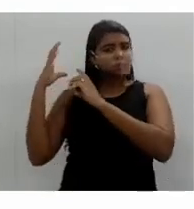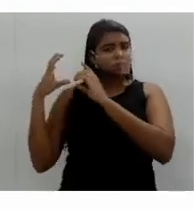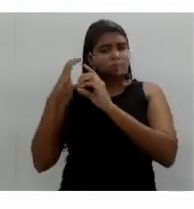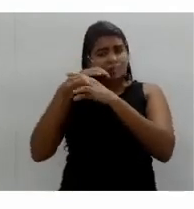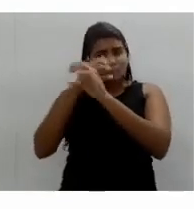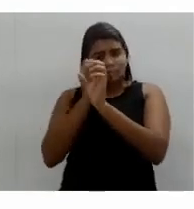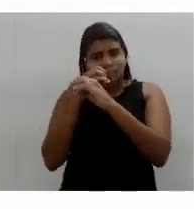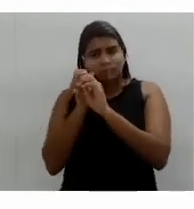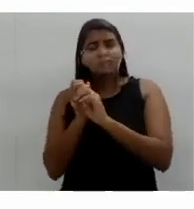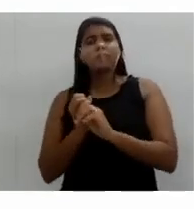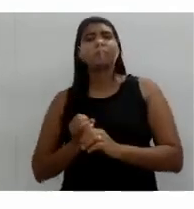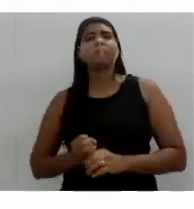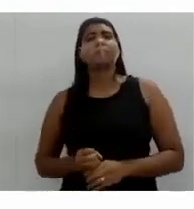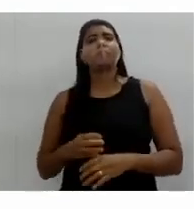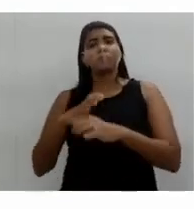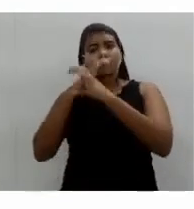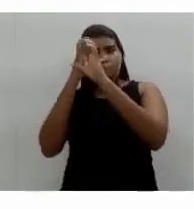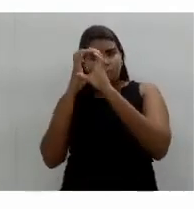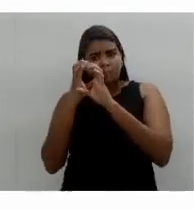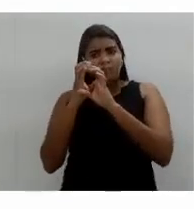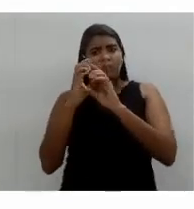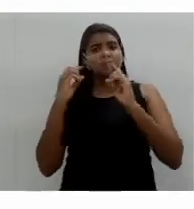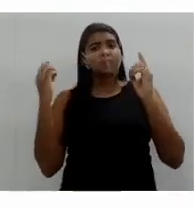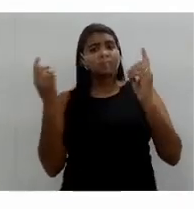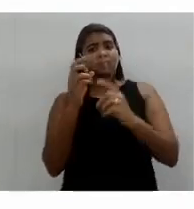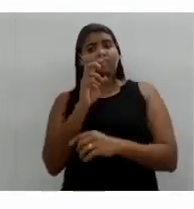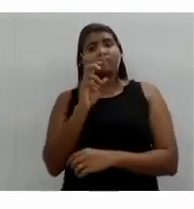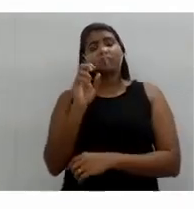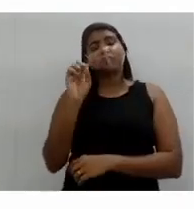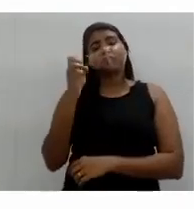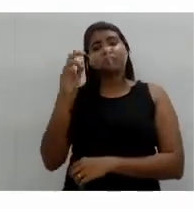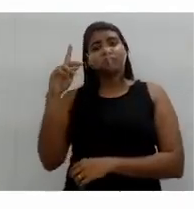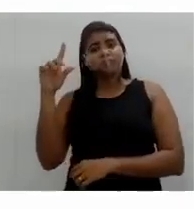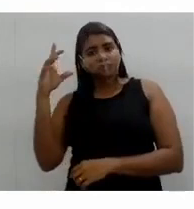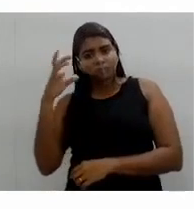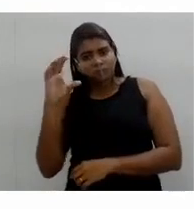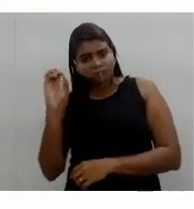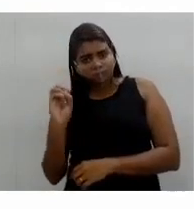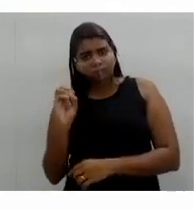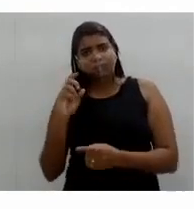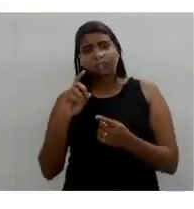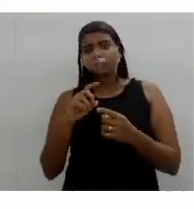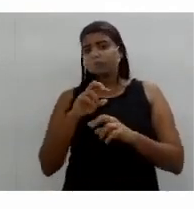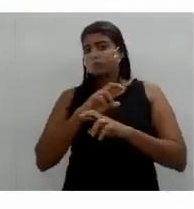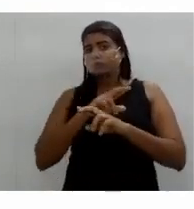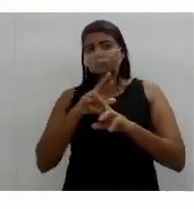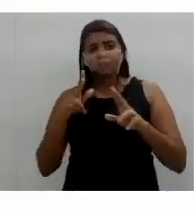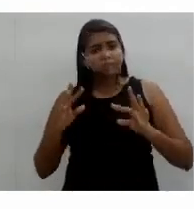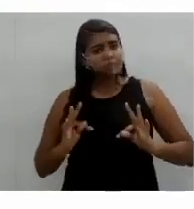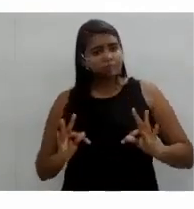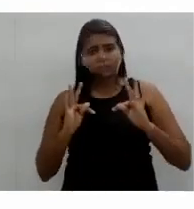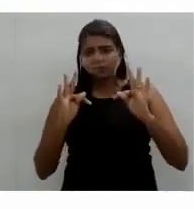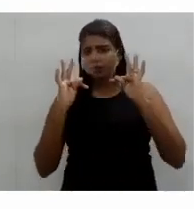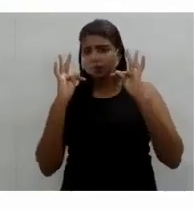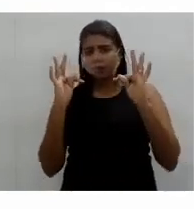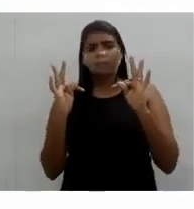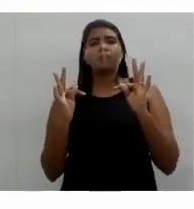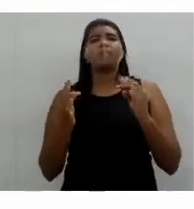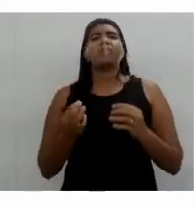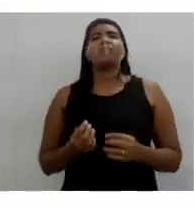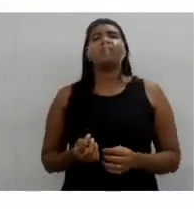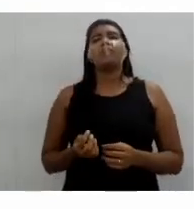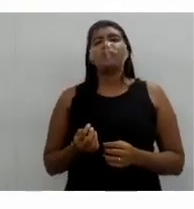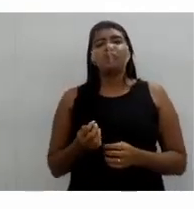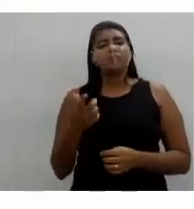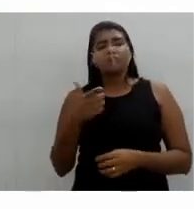radiotelescópios, os telescópios espaciais, as sondas espaciais. Todos esses equipamentos, eles funcionam